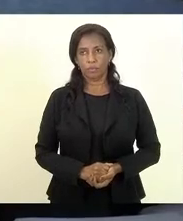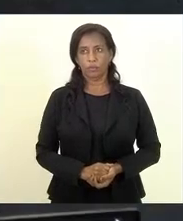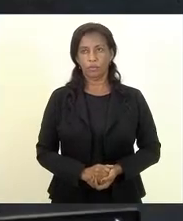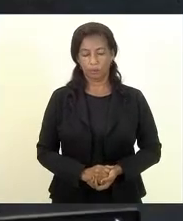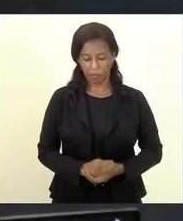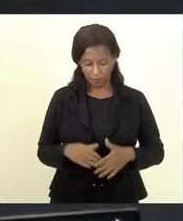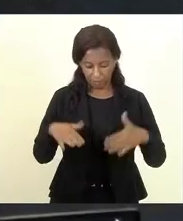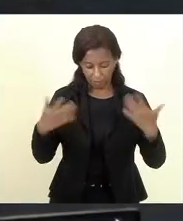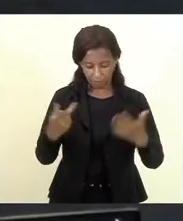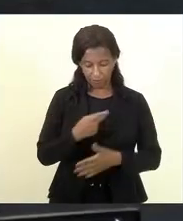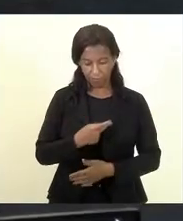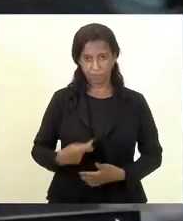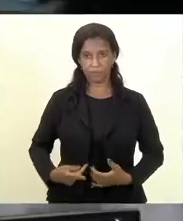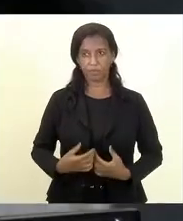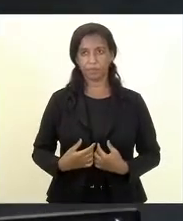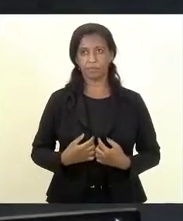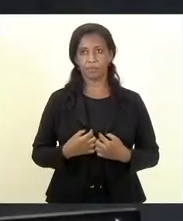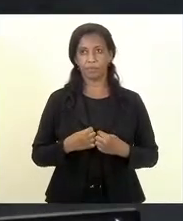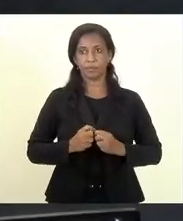Senhor presidente,